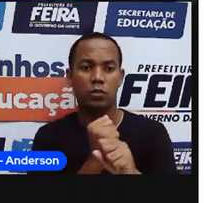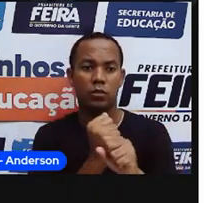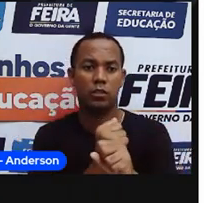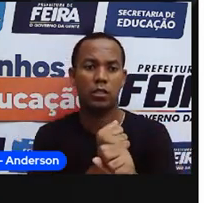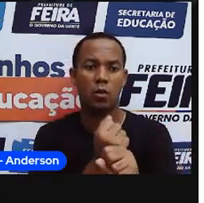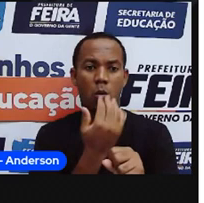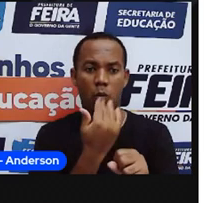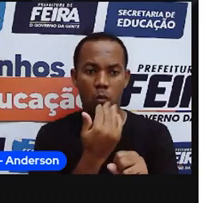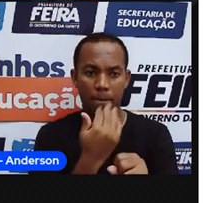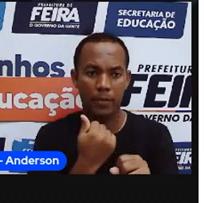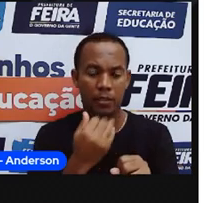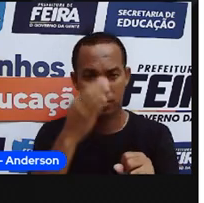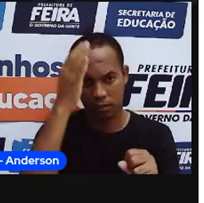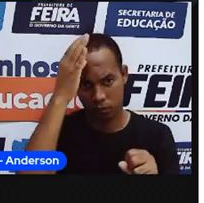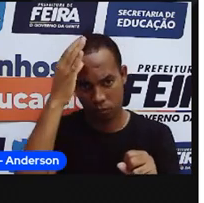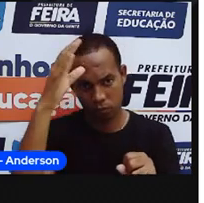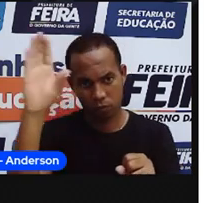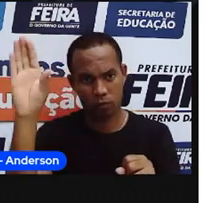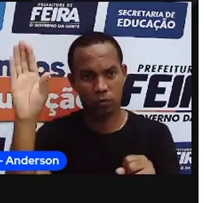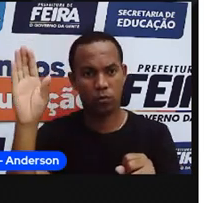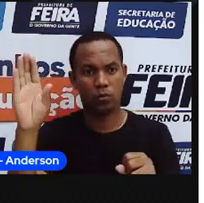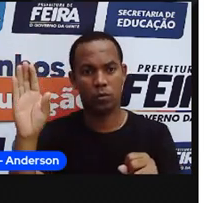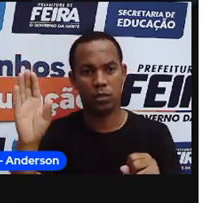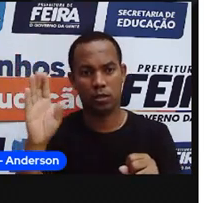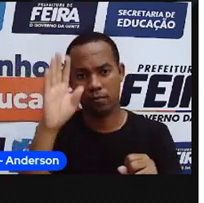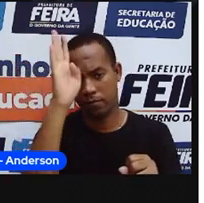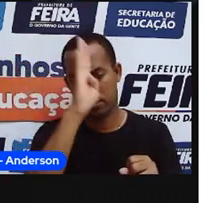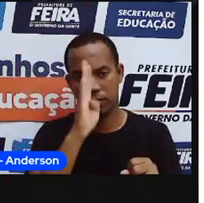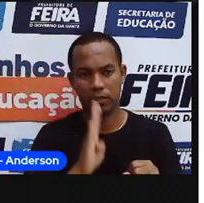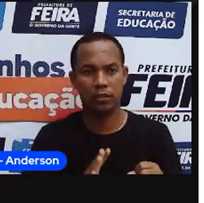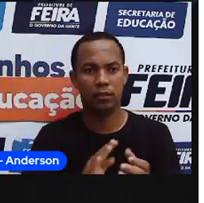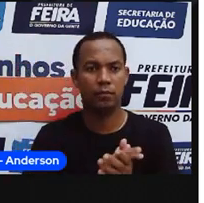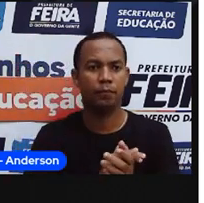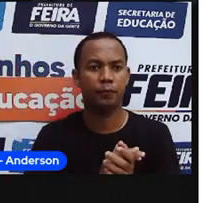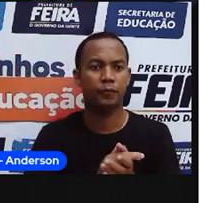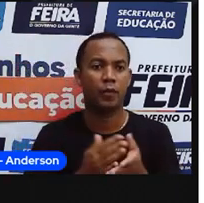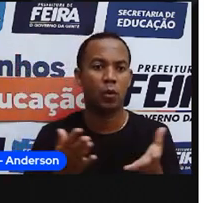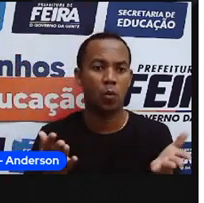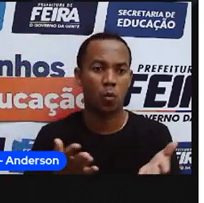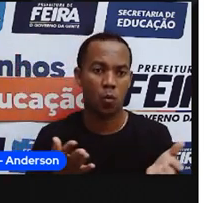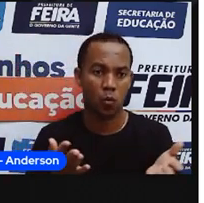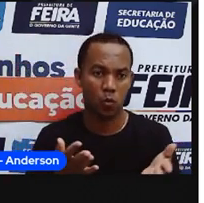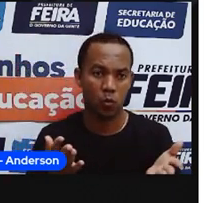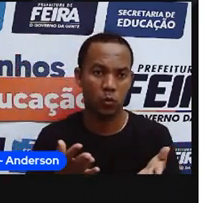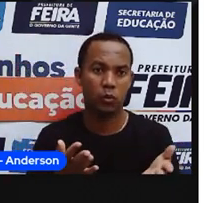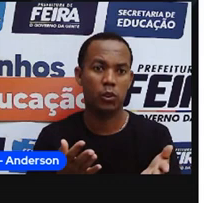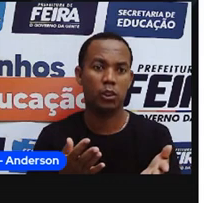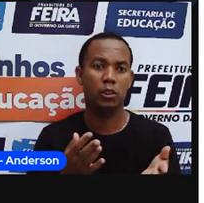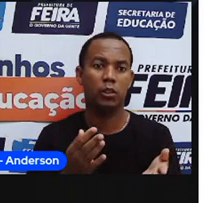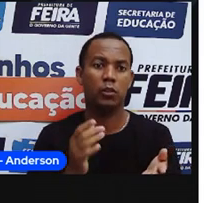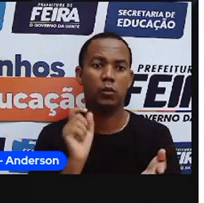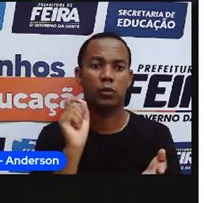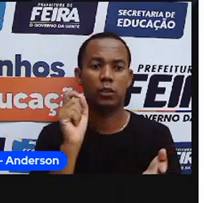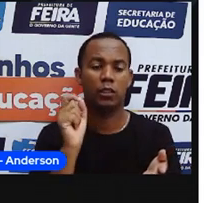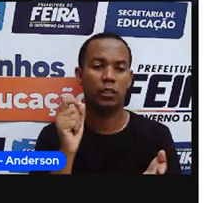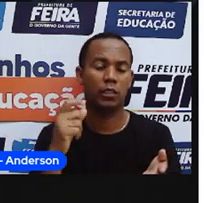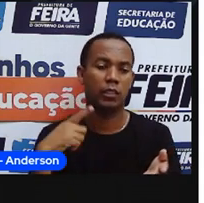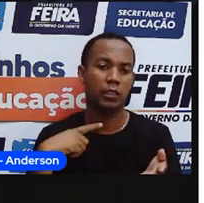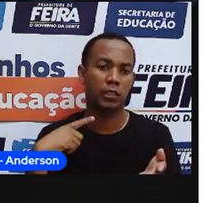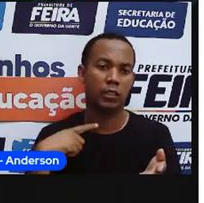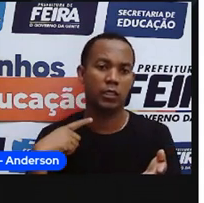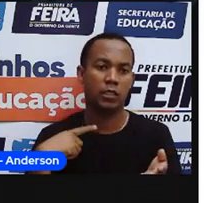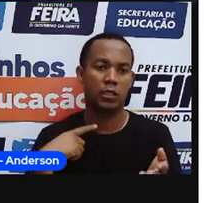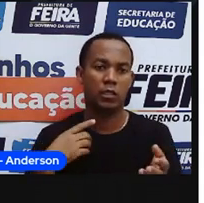que compõe a cultura do povo brasileiro. Então, como hoje a gente tem características da culinária africana,